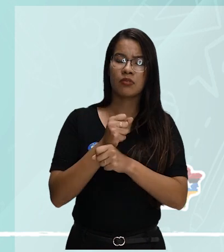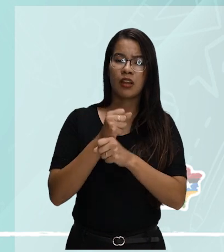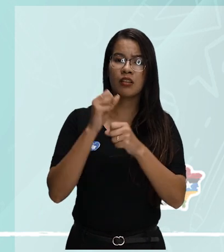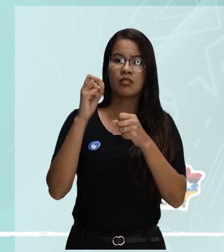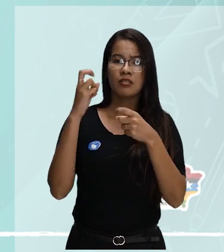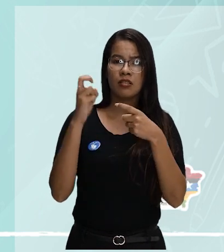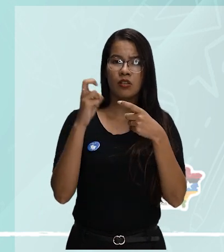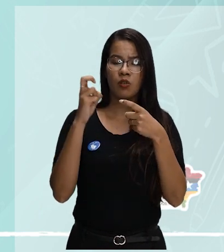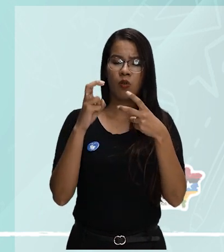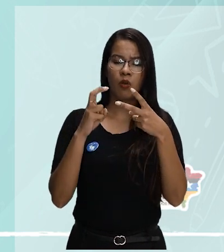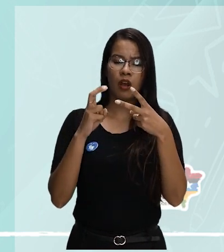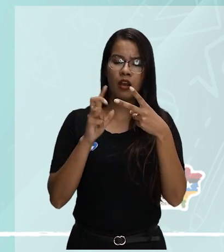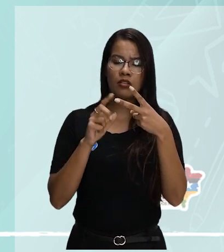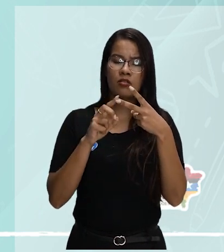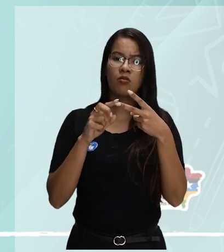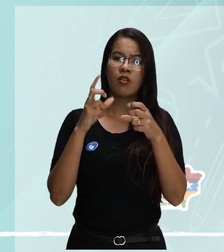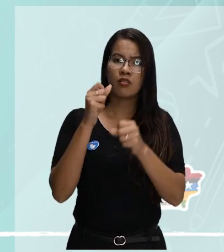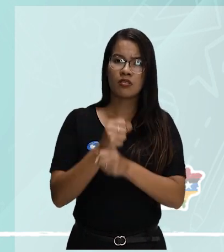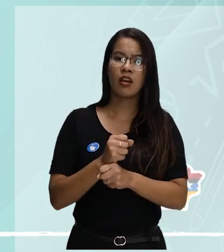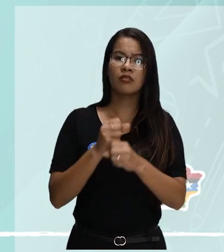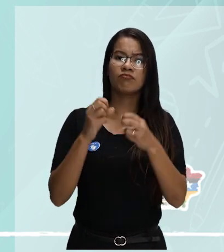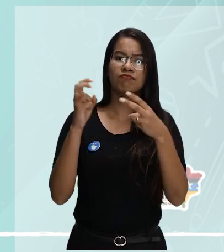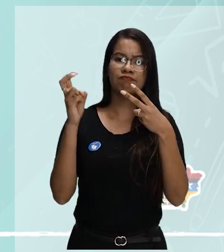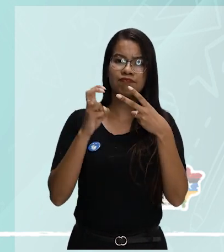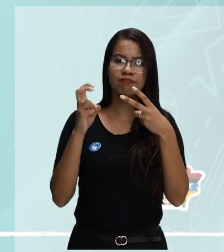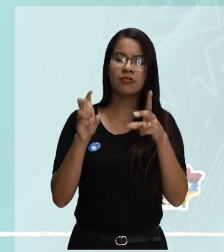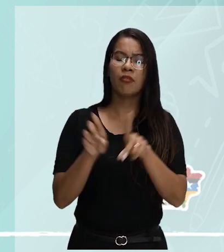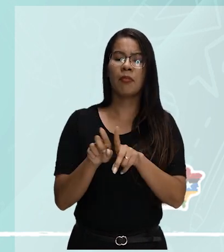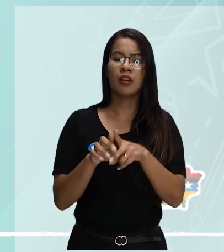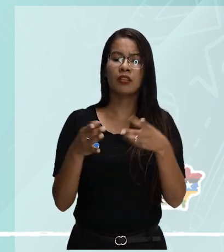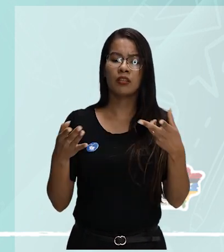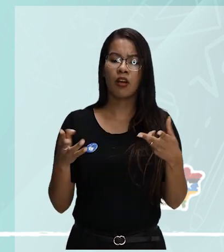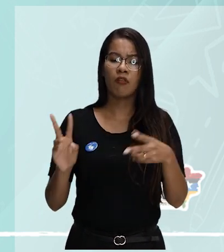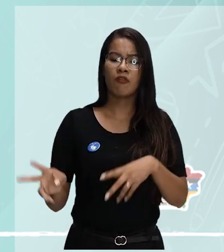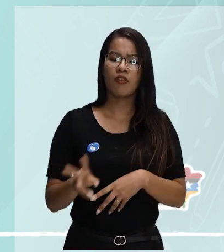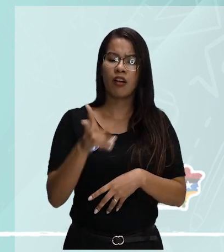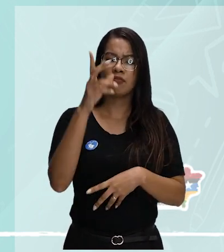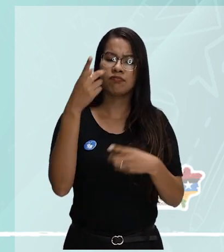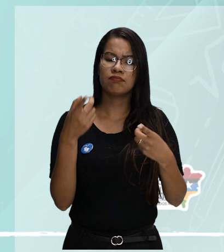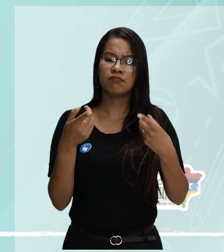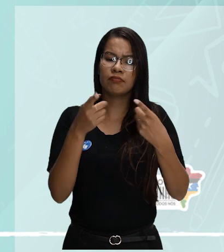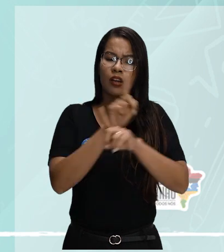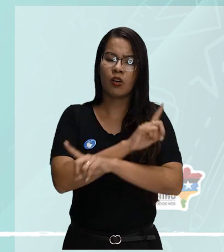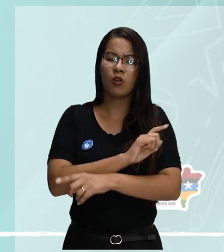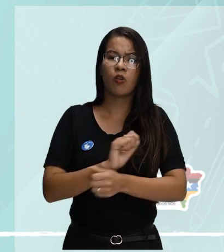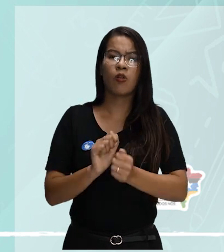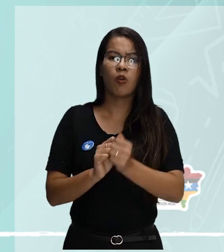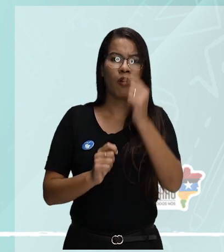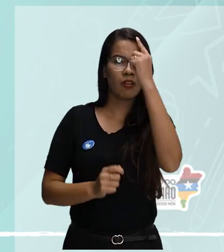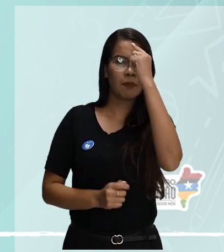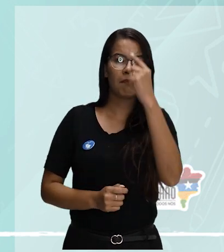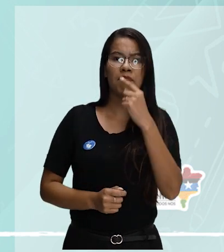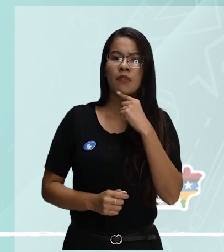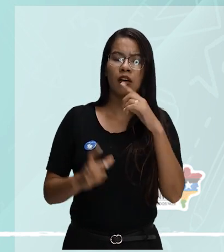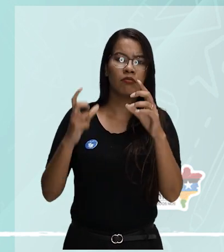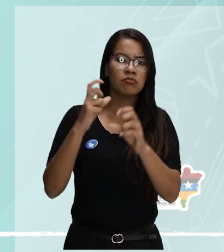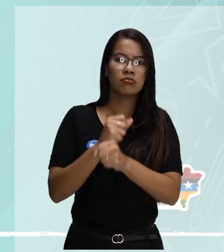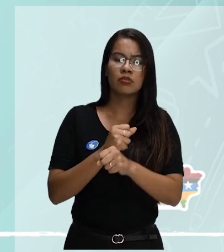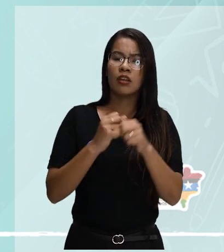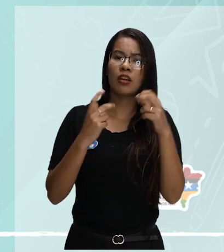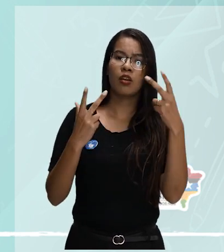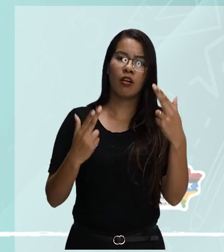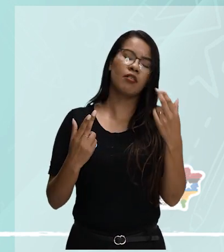deu 5. Tá? Então, você tem valores opostos tendo a mesma imagem. Se